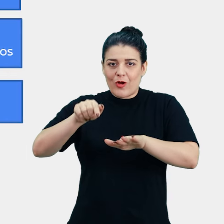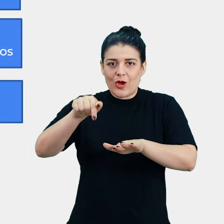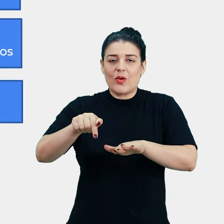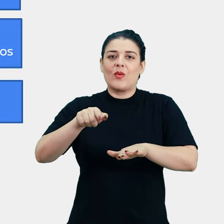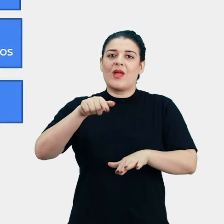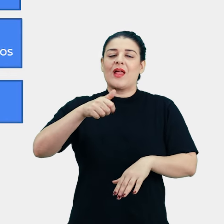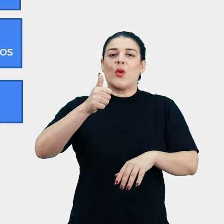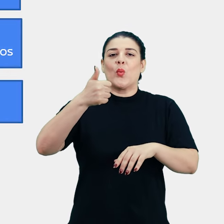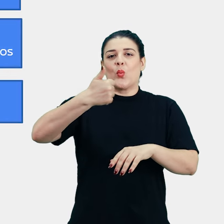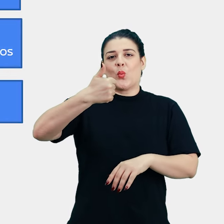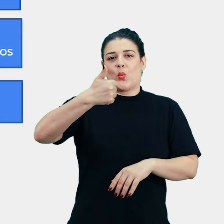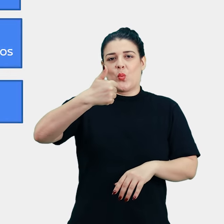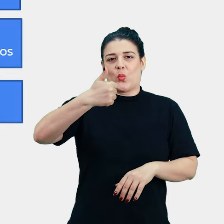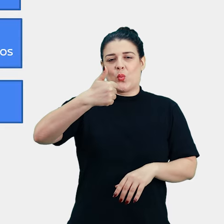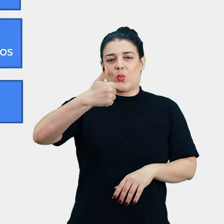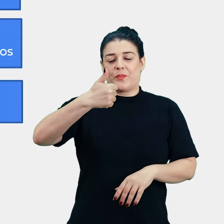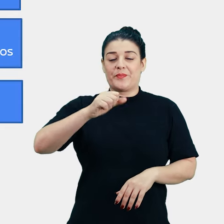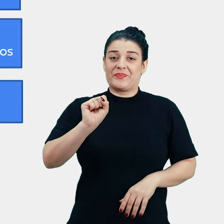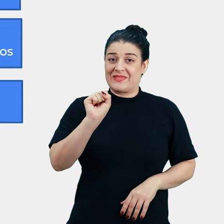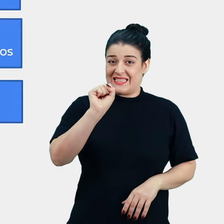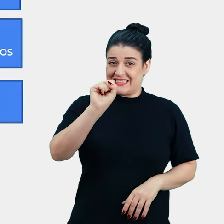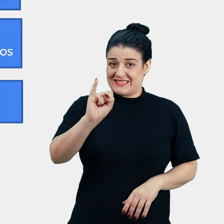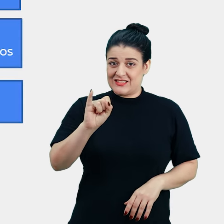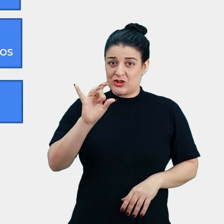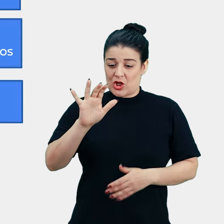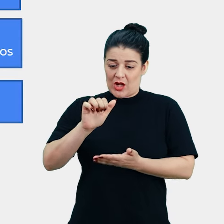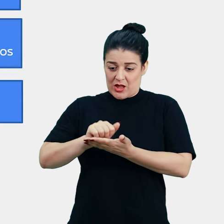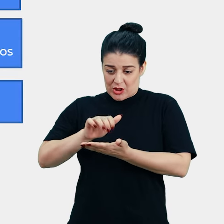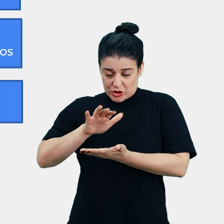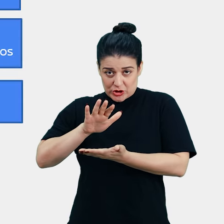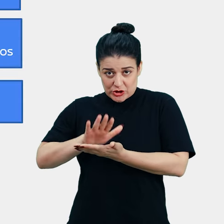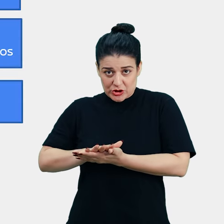de nível 1, tá? Agora, quando a gente só faz anotação,